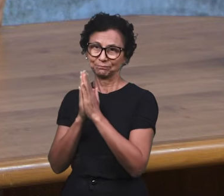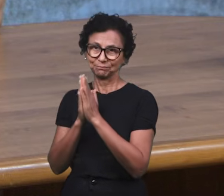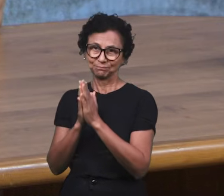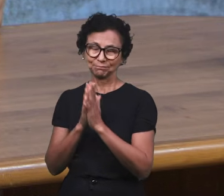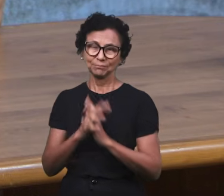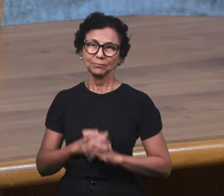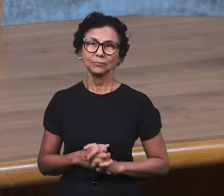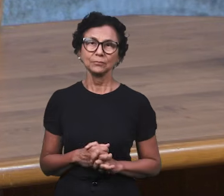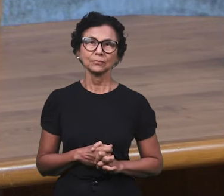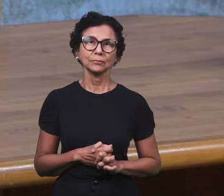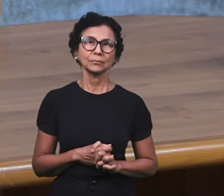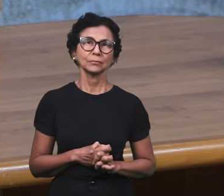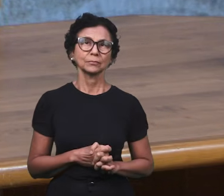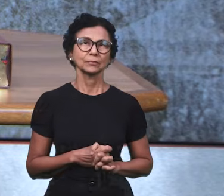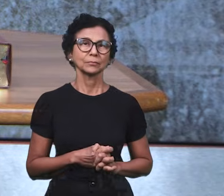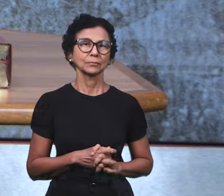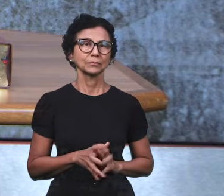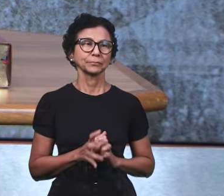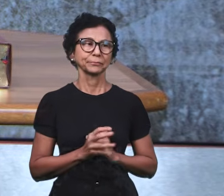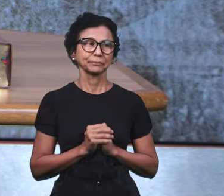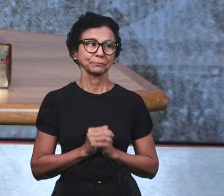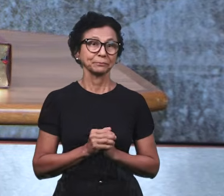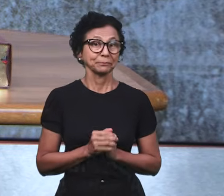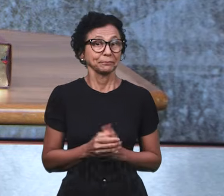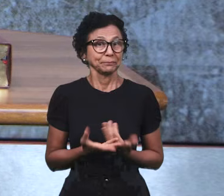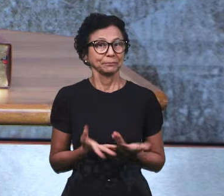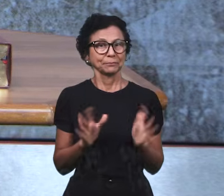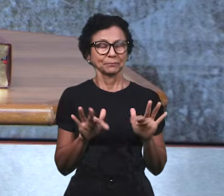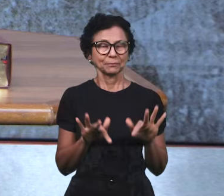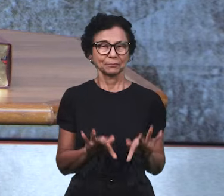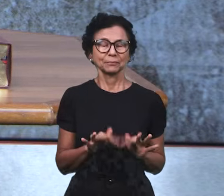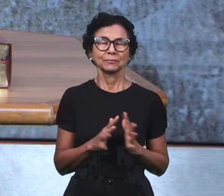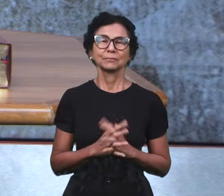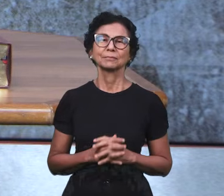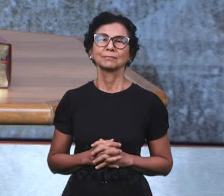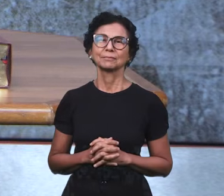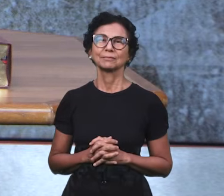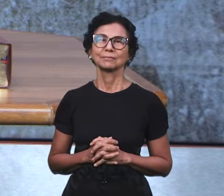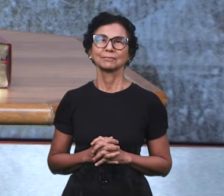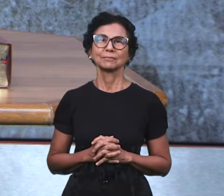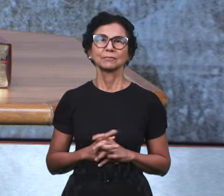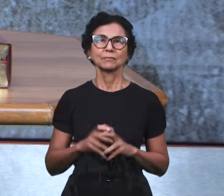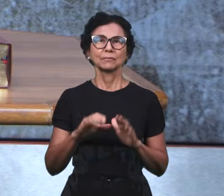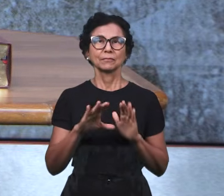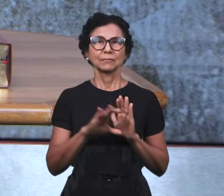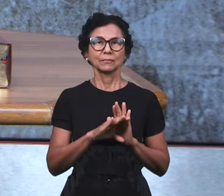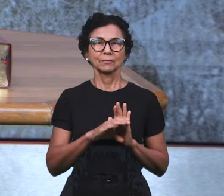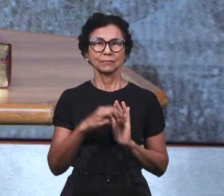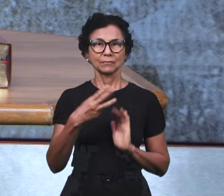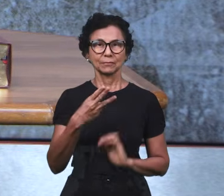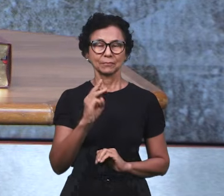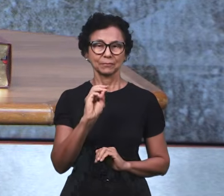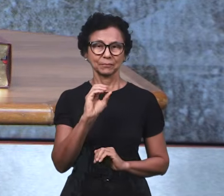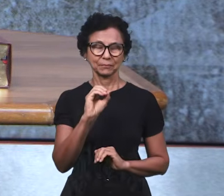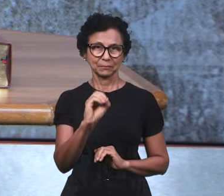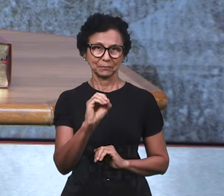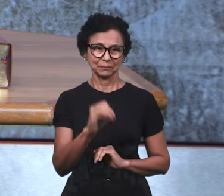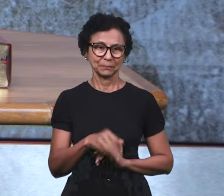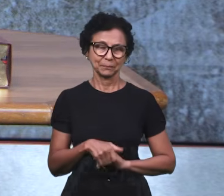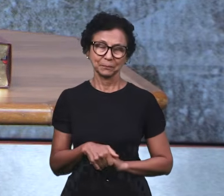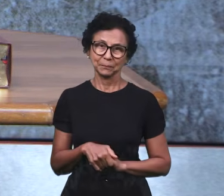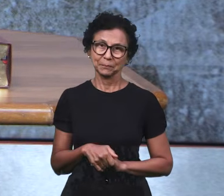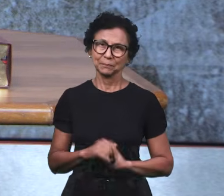aos céus. Amém, irmãos? Terminamos então a leitura do capítulo 30 com